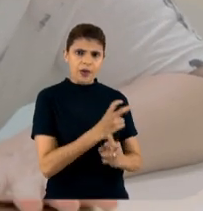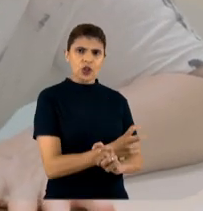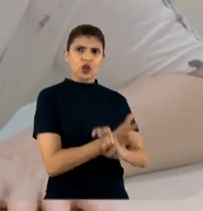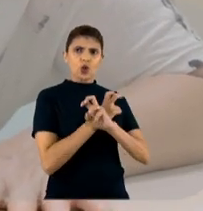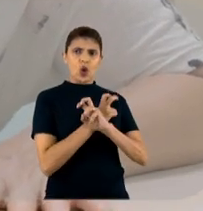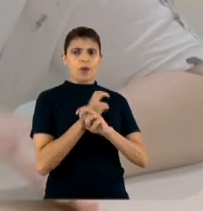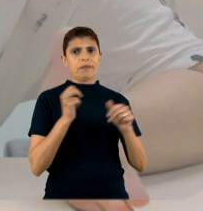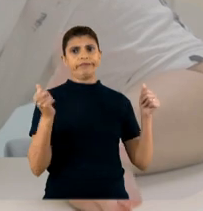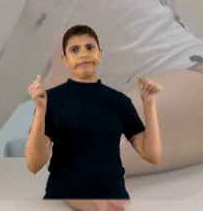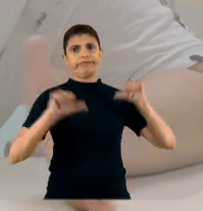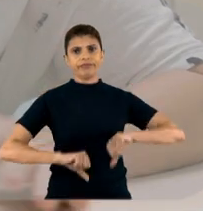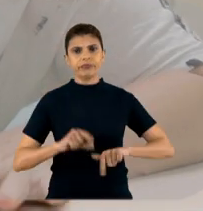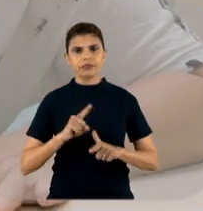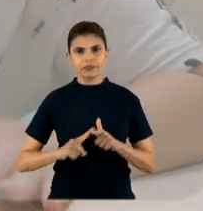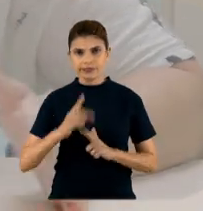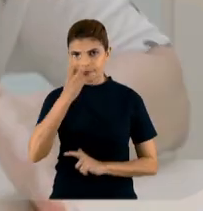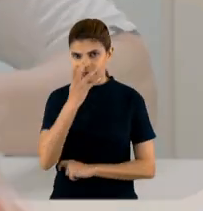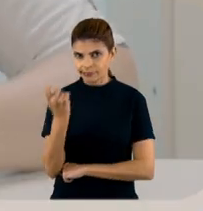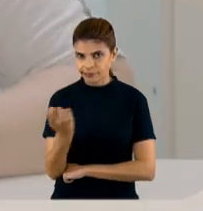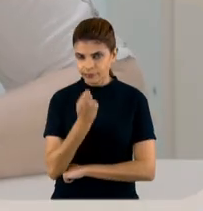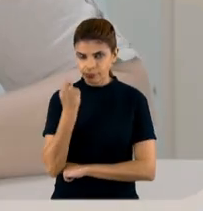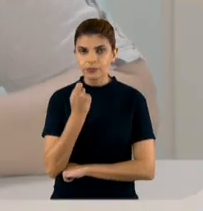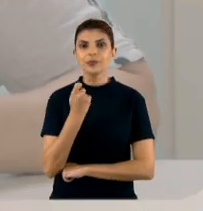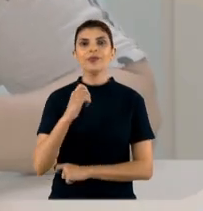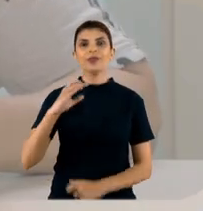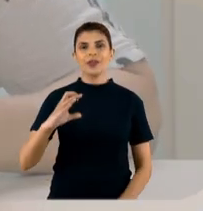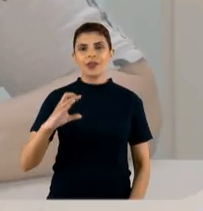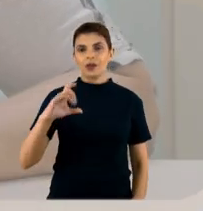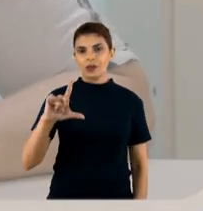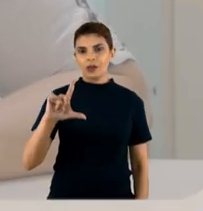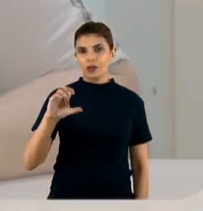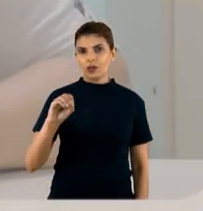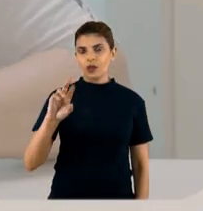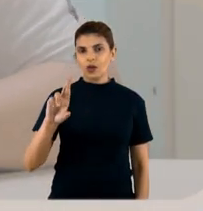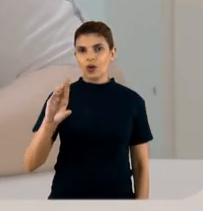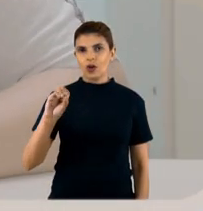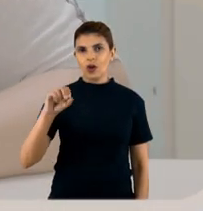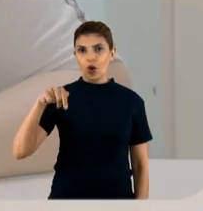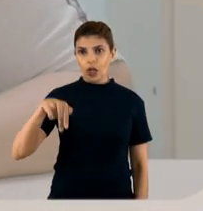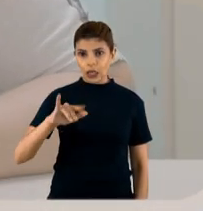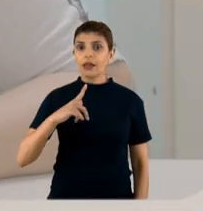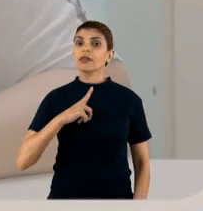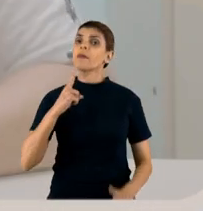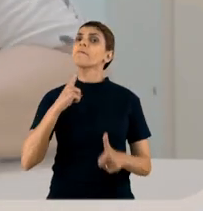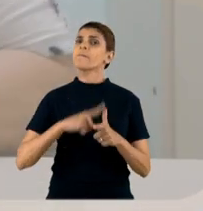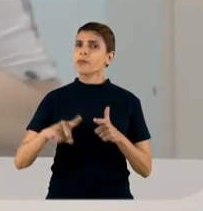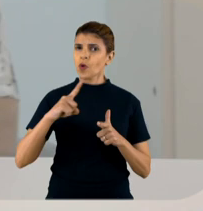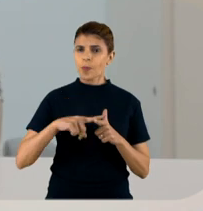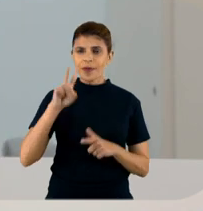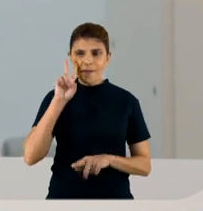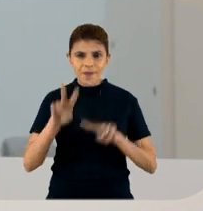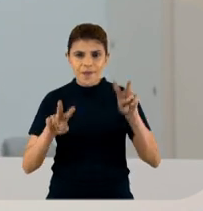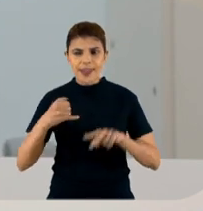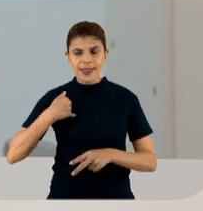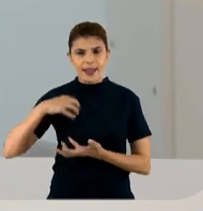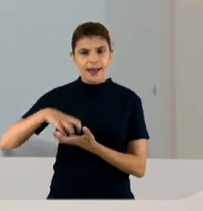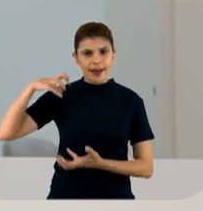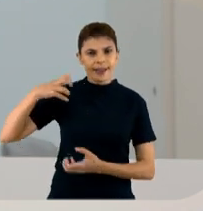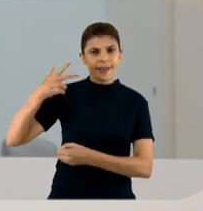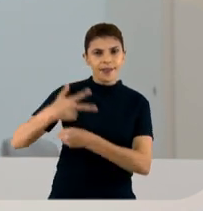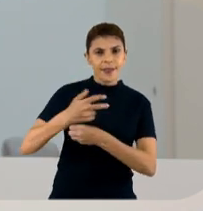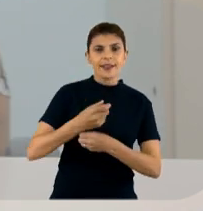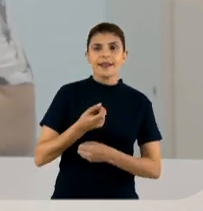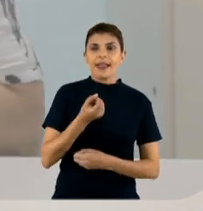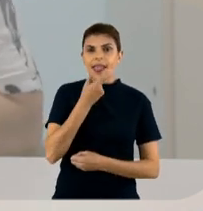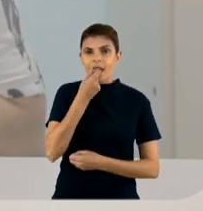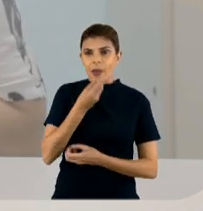fazer ela ter um problema mais grave então a própria cloroquina tem eh esse problema se você pegar todos os velhinhos que começarem